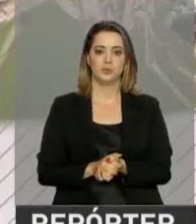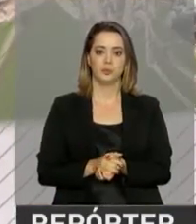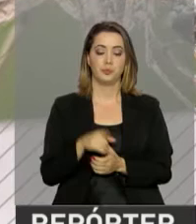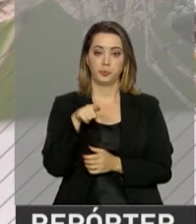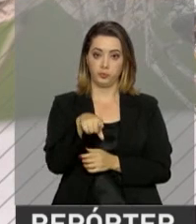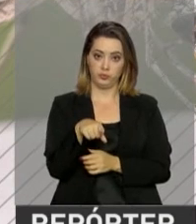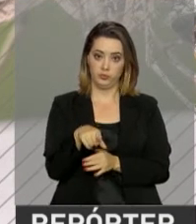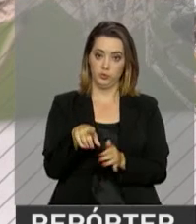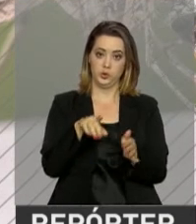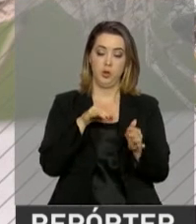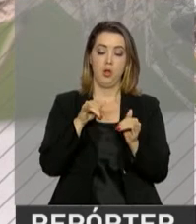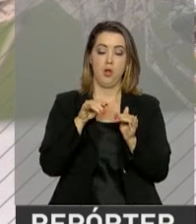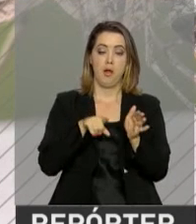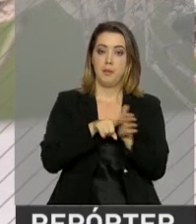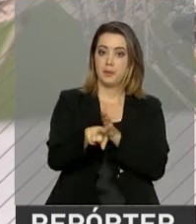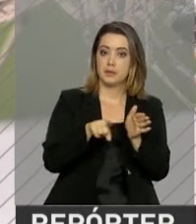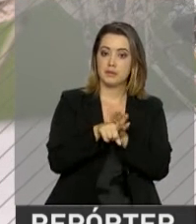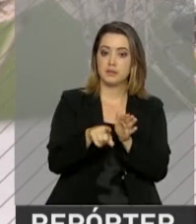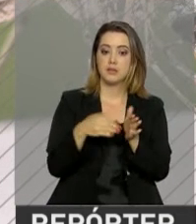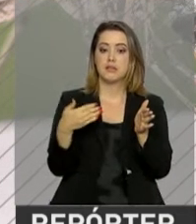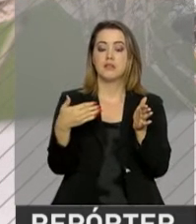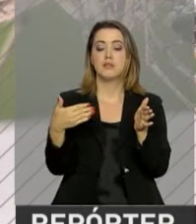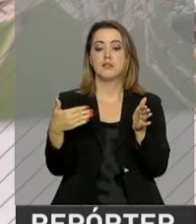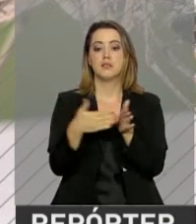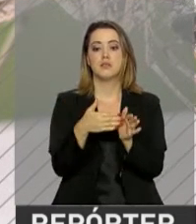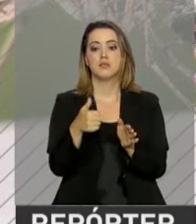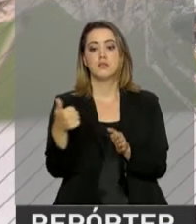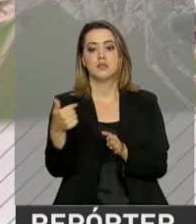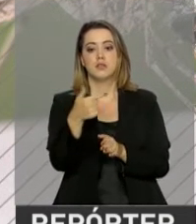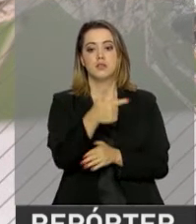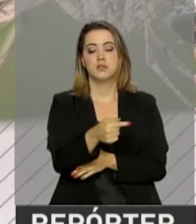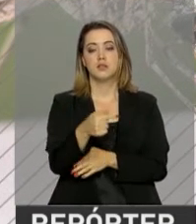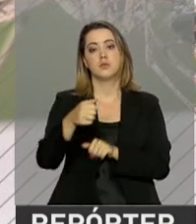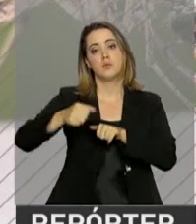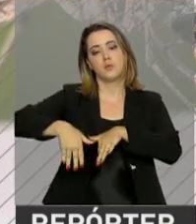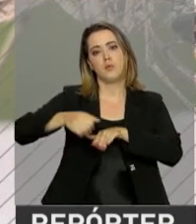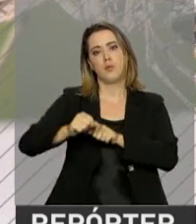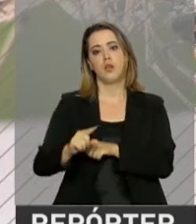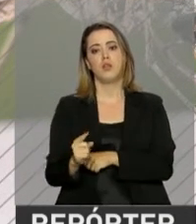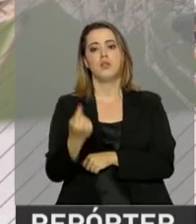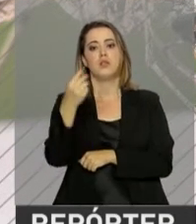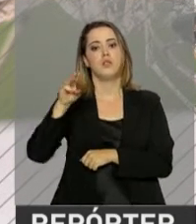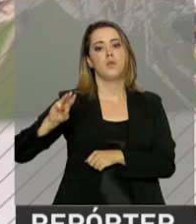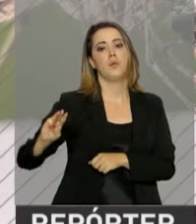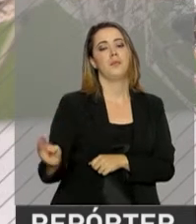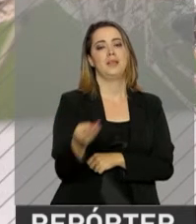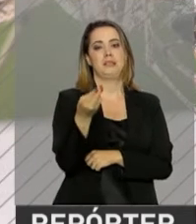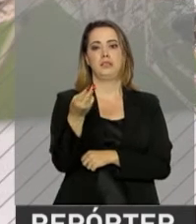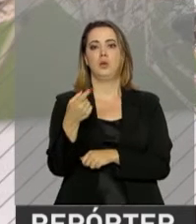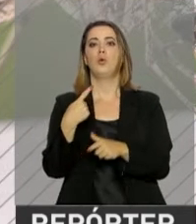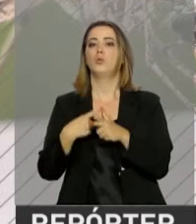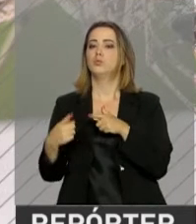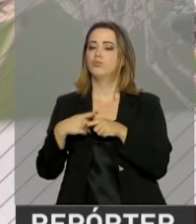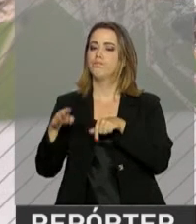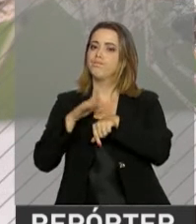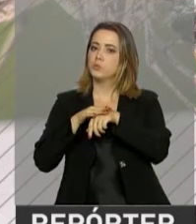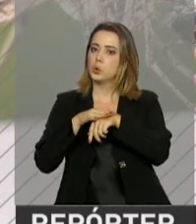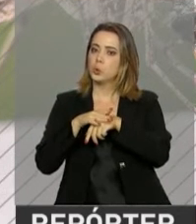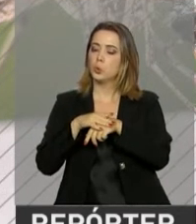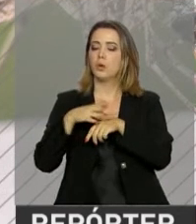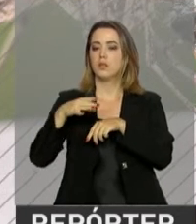último boletim do Ministério da Saúde, até o dia 17 de setembro foram registrados cerca de 1,5 milhão de prováveis casos de dengue em todo o